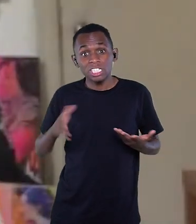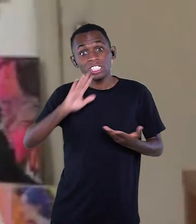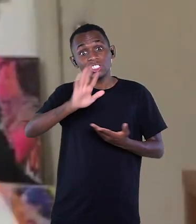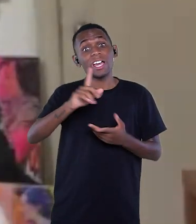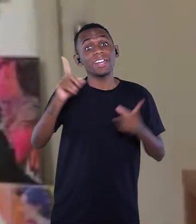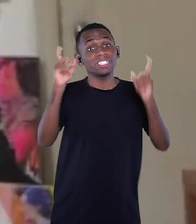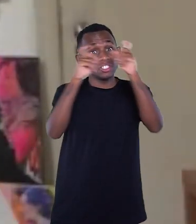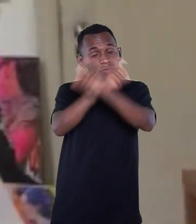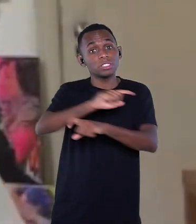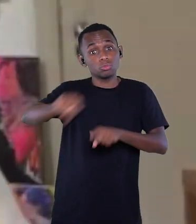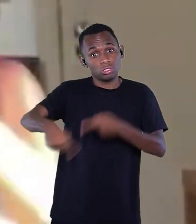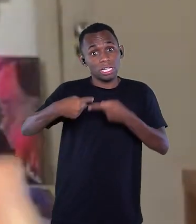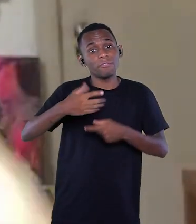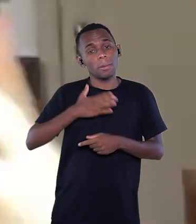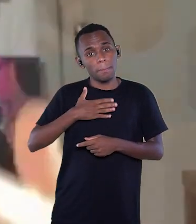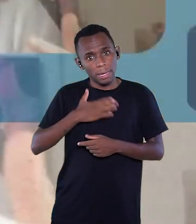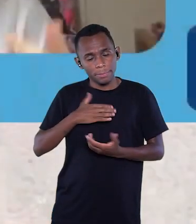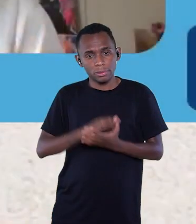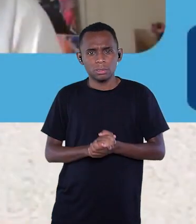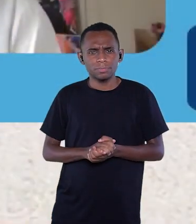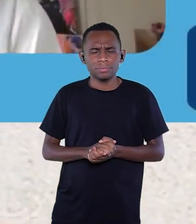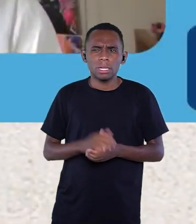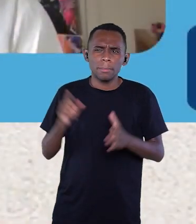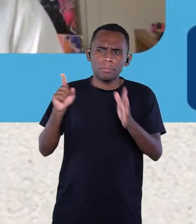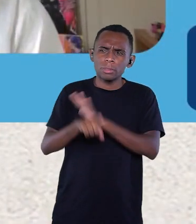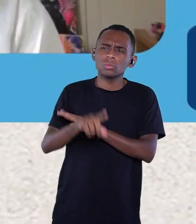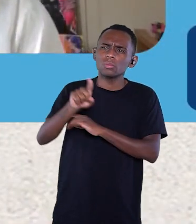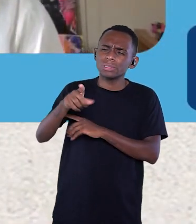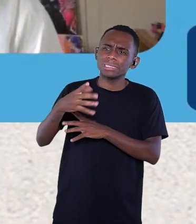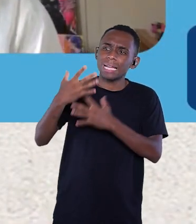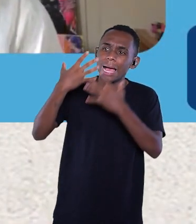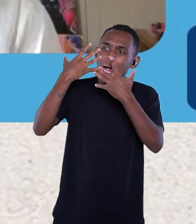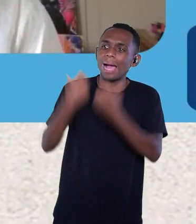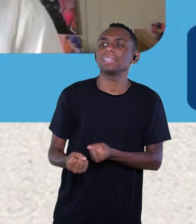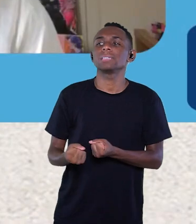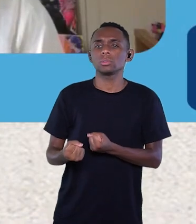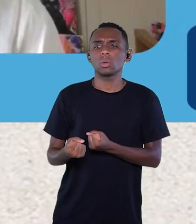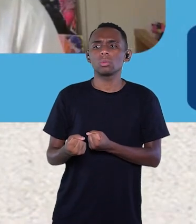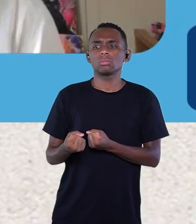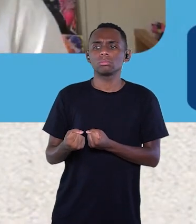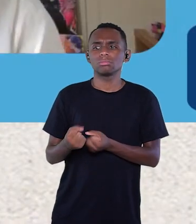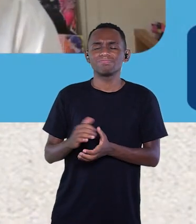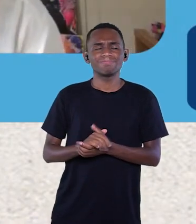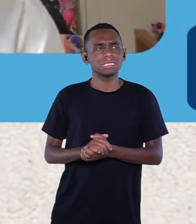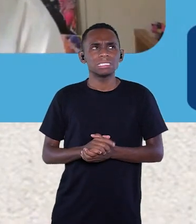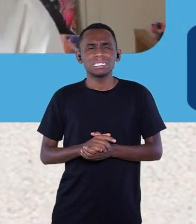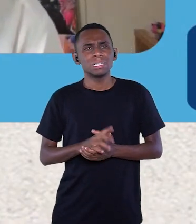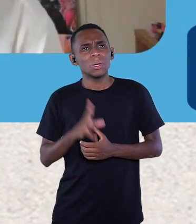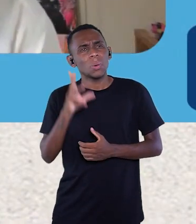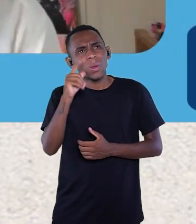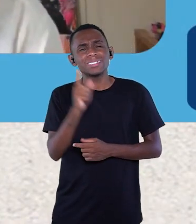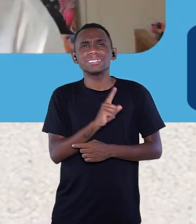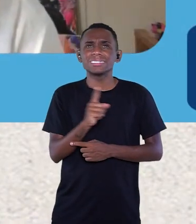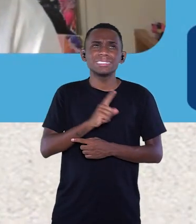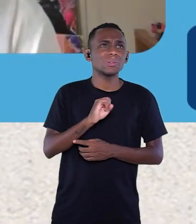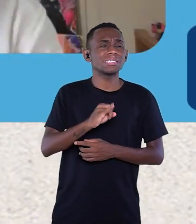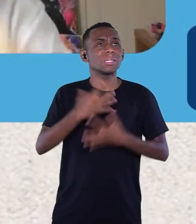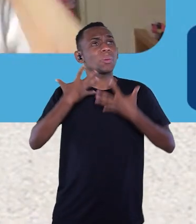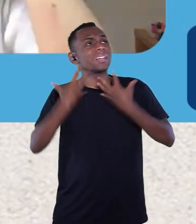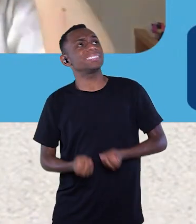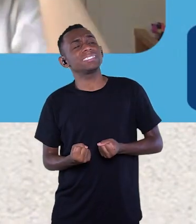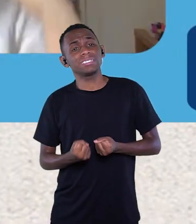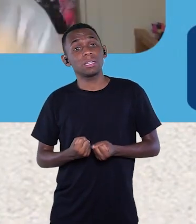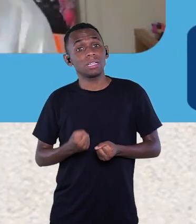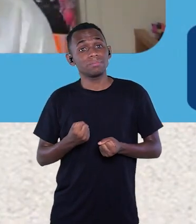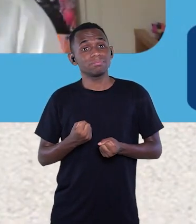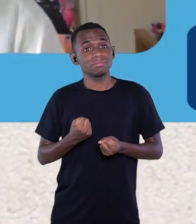coisa complicada, assim, já era uma coisa... Você se permitiu a isso também, né? Você quis fazer isso, né? Eu acho que não sei se eu quis, não.